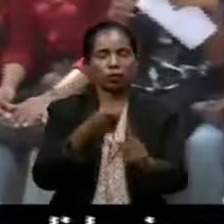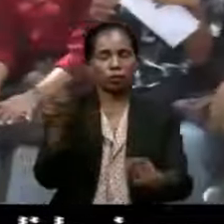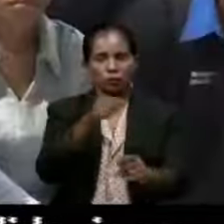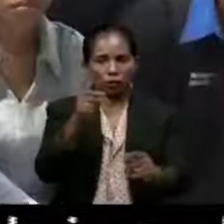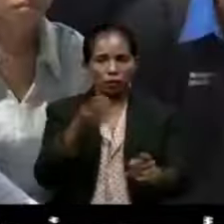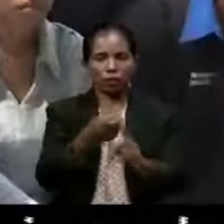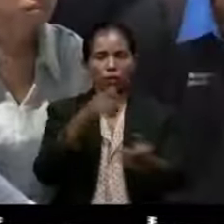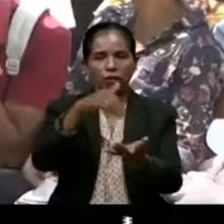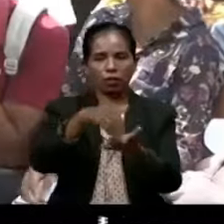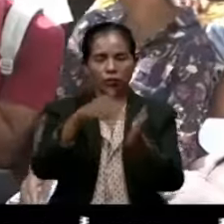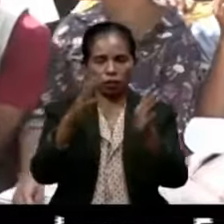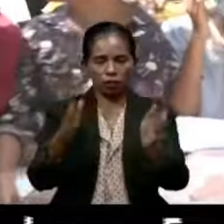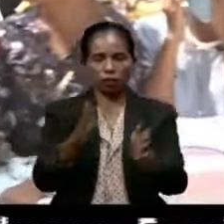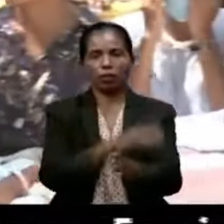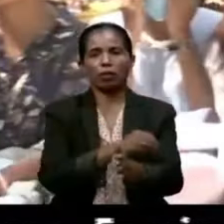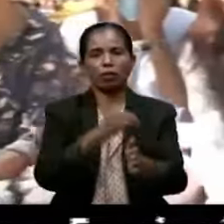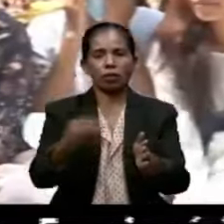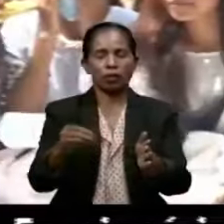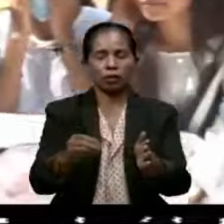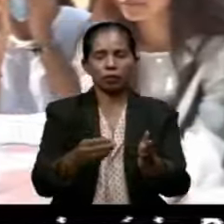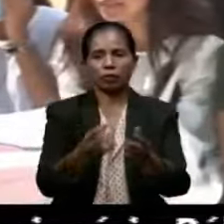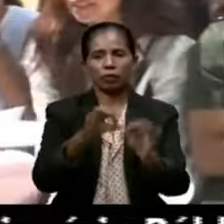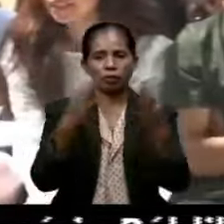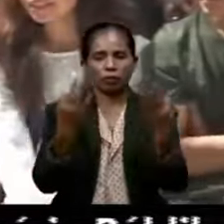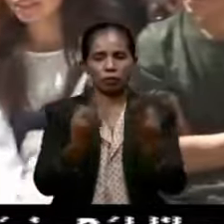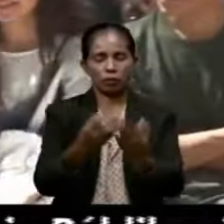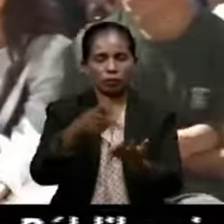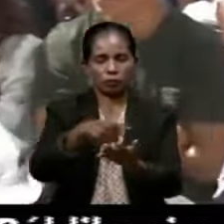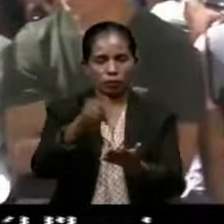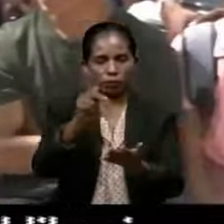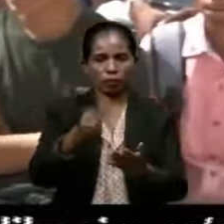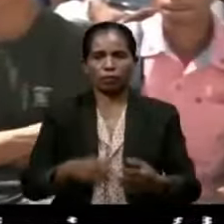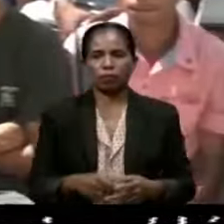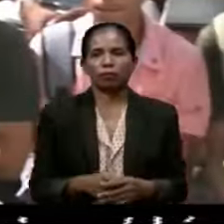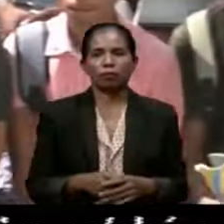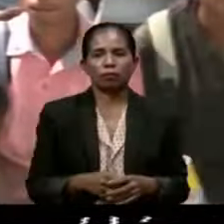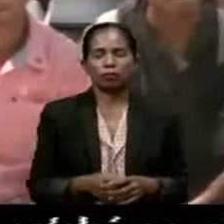husi estudante sirania propinas no resto família maxelo rohimadia jamil santos ziemen.